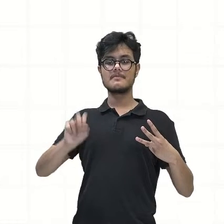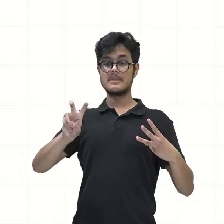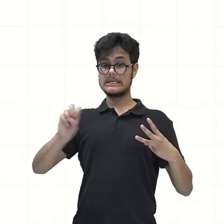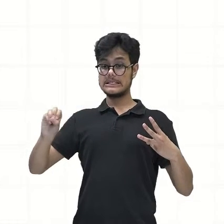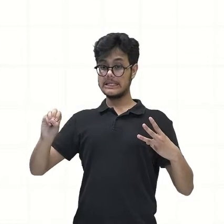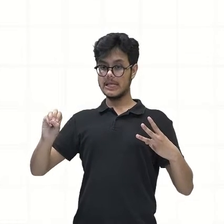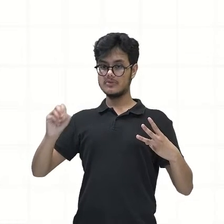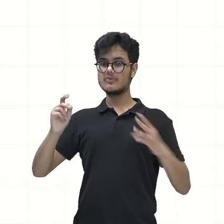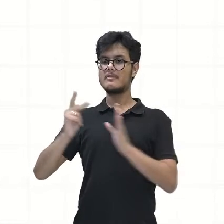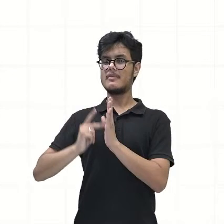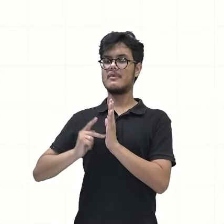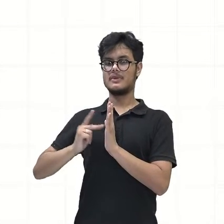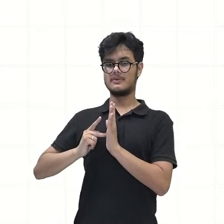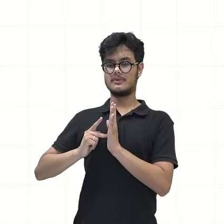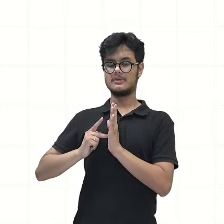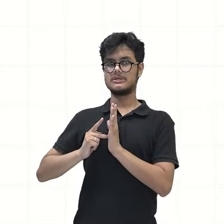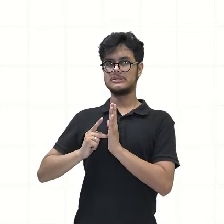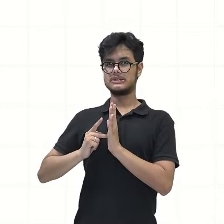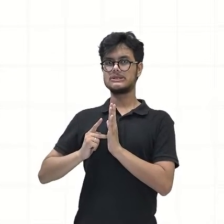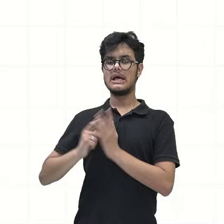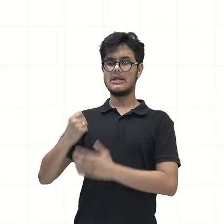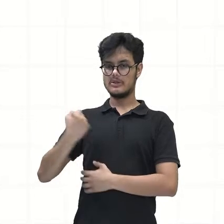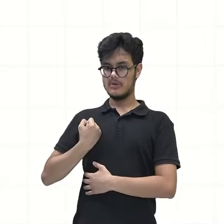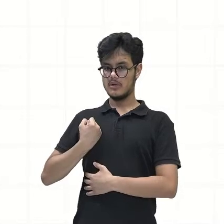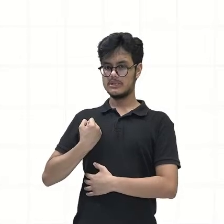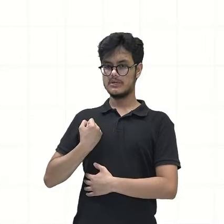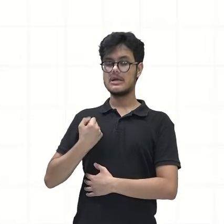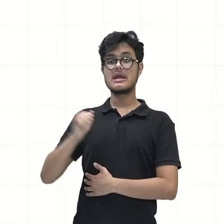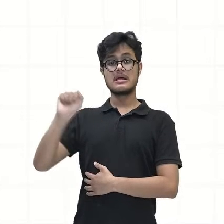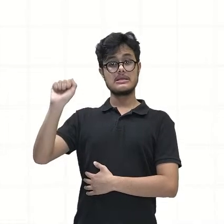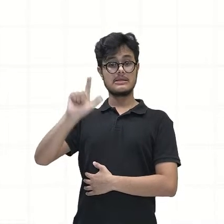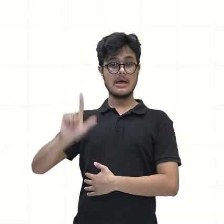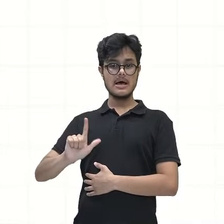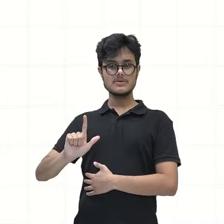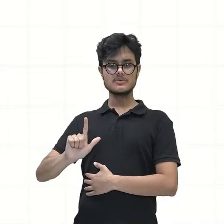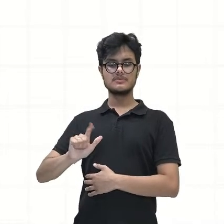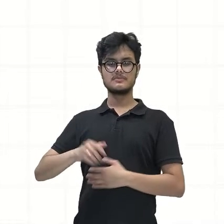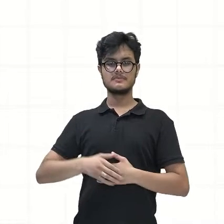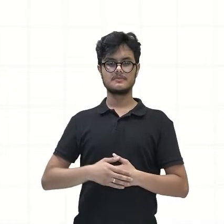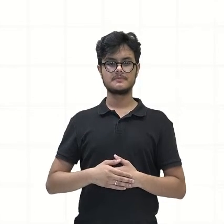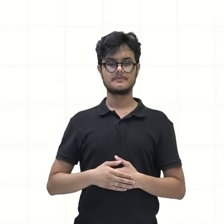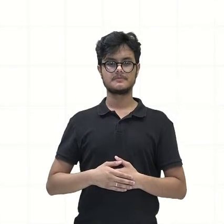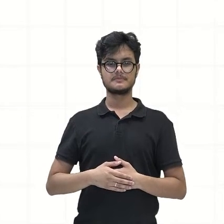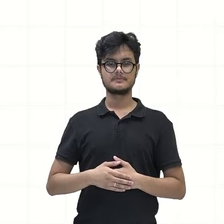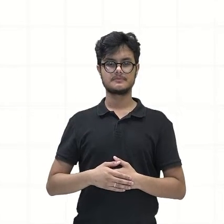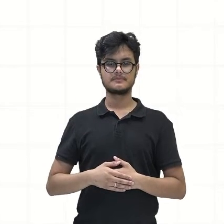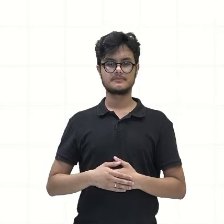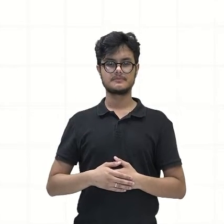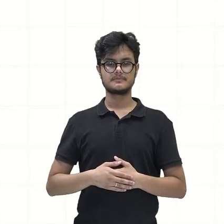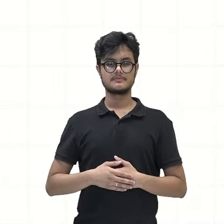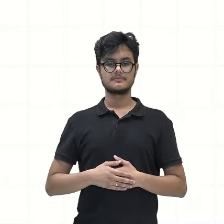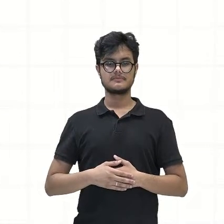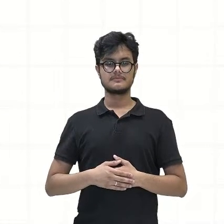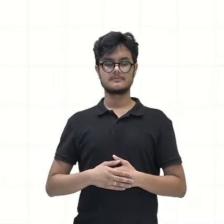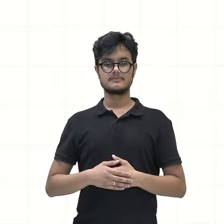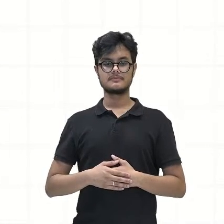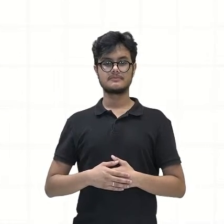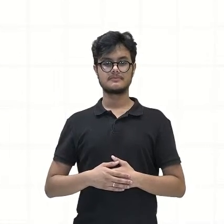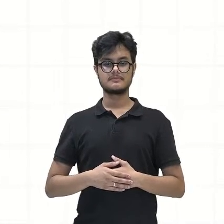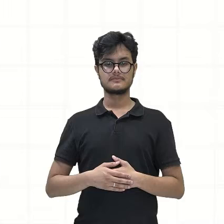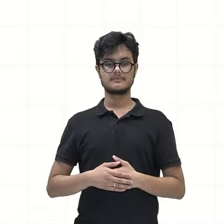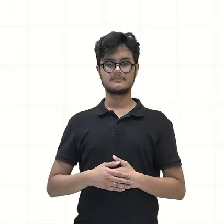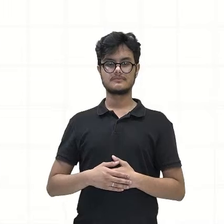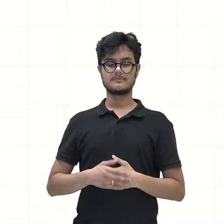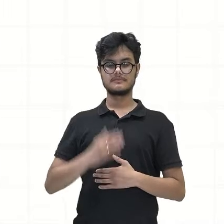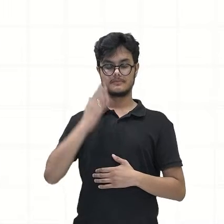pontos, né? A Yara está em azul. Então, deixa eu só dar uma limpada aqui. Deixa eu dar uma limpada agora para a gente analisar